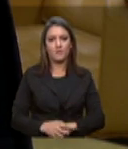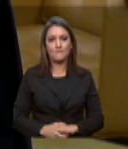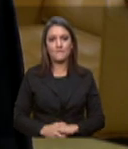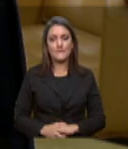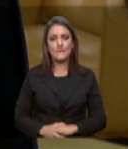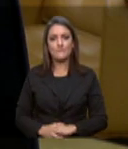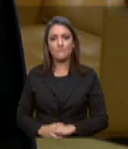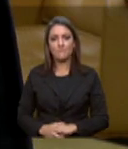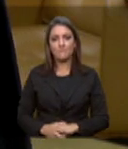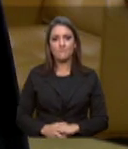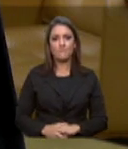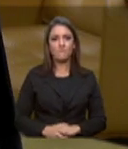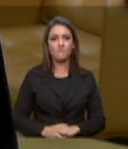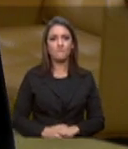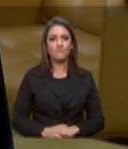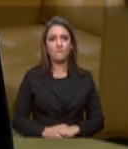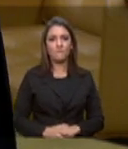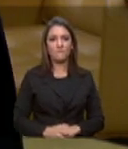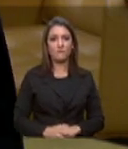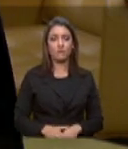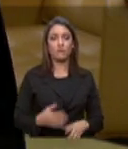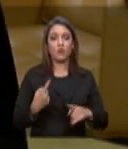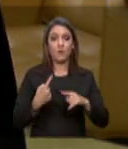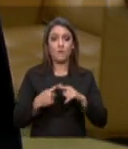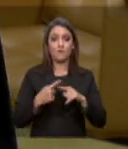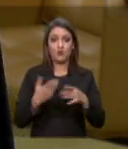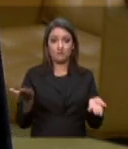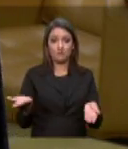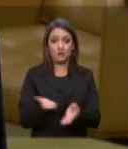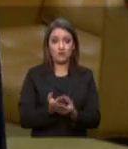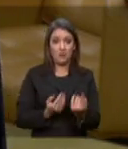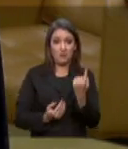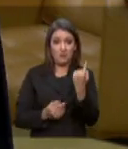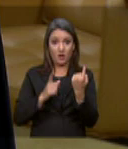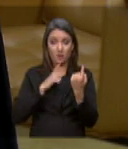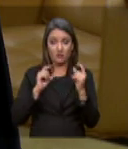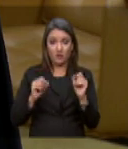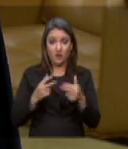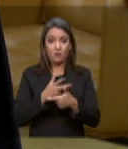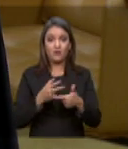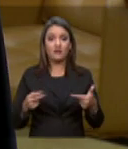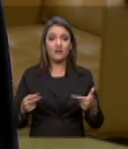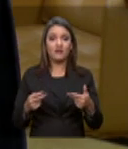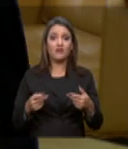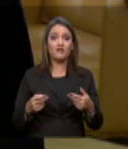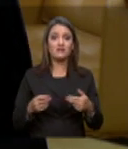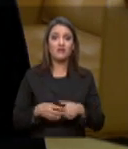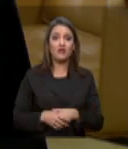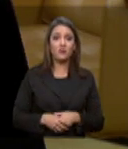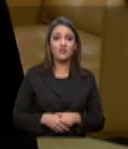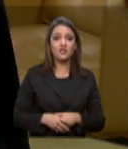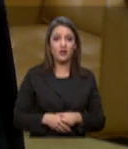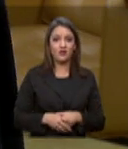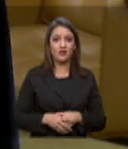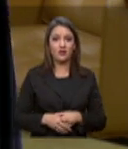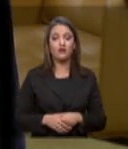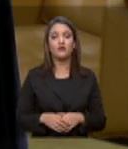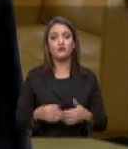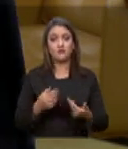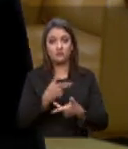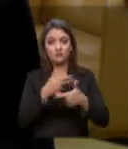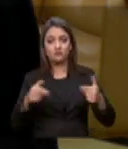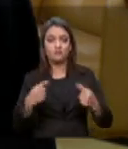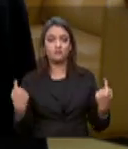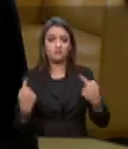as senhoras. Primeiramente, Excelência, as ações veiculam supostas ofensas meramente reflexas à Constituição